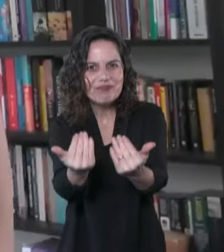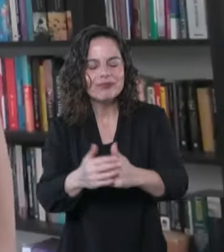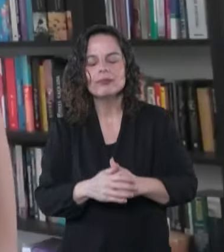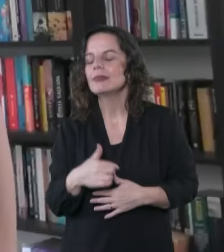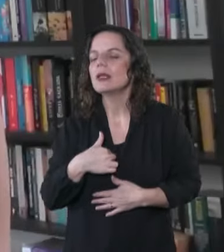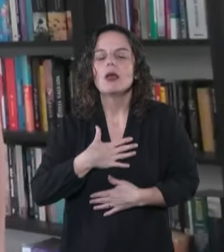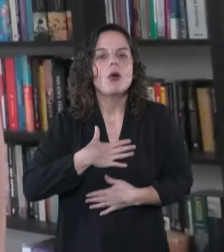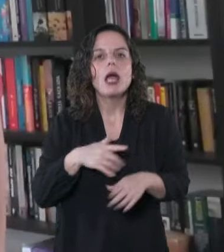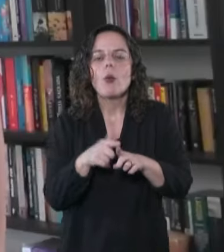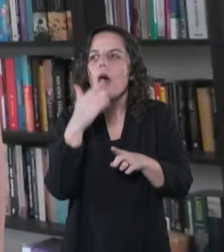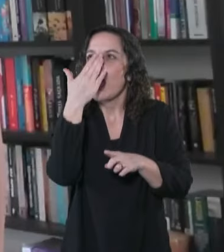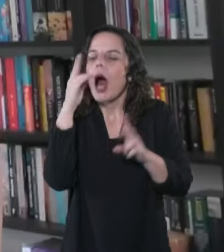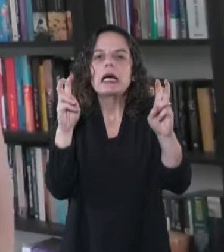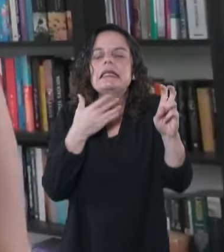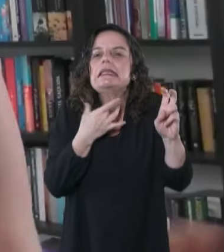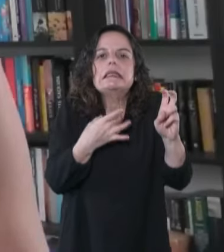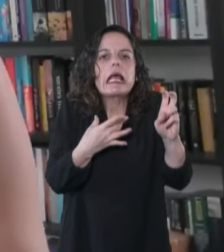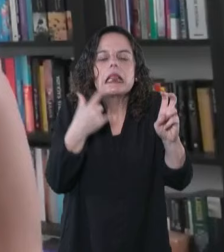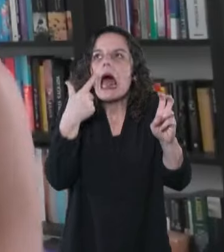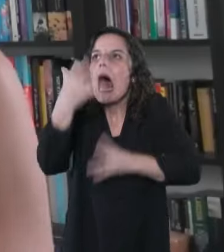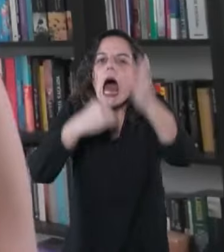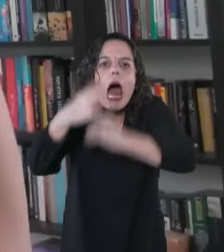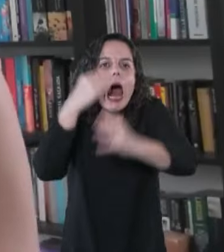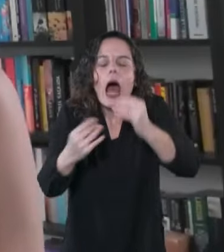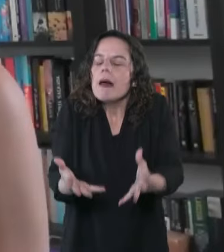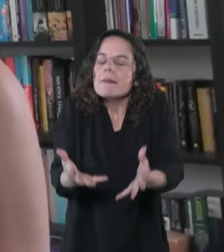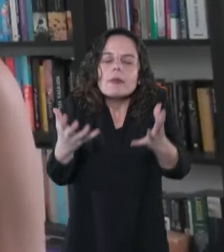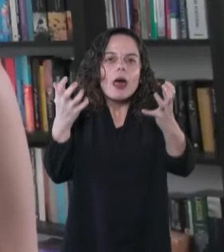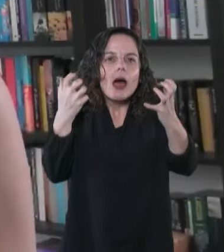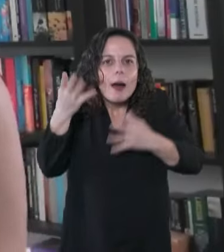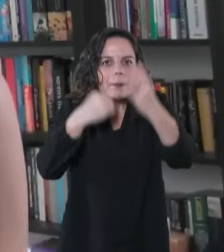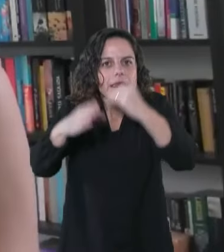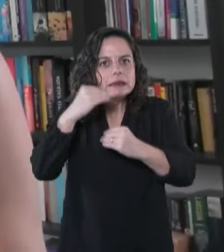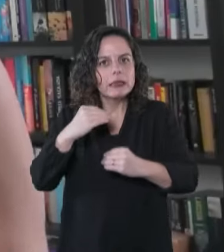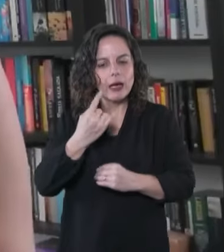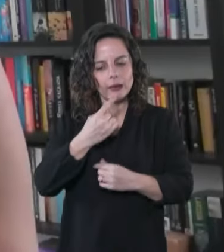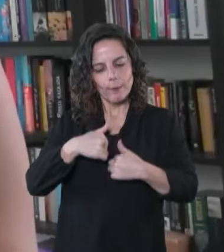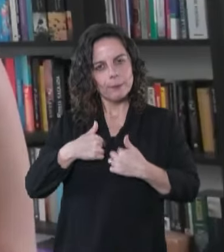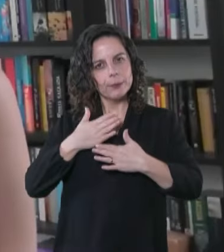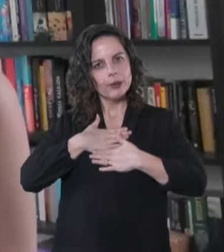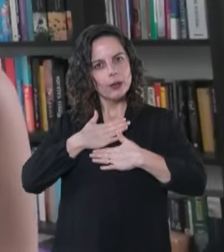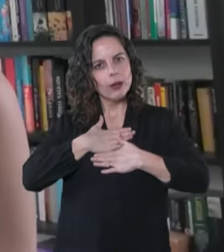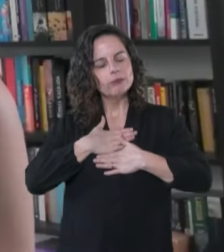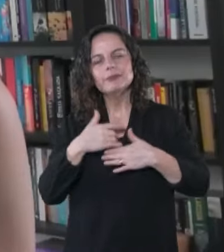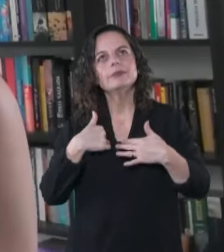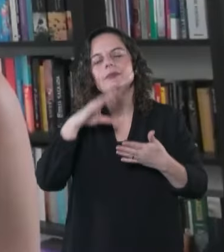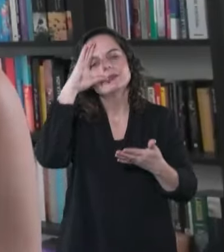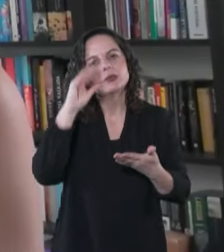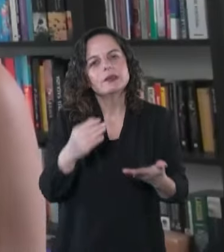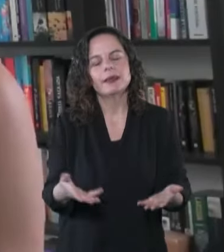sede de conhecimento e adoro aprender e enriquecer-me pessoalmente com conhecimentos. Eu acho que, eu não sei,